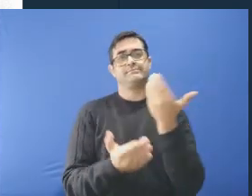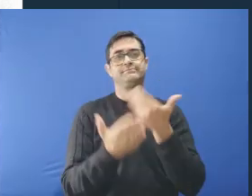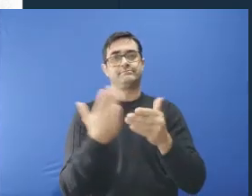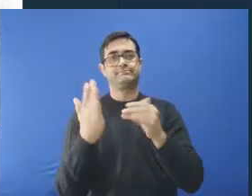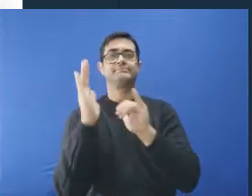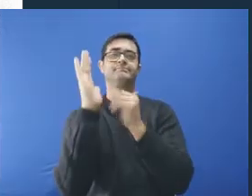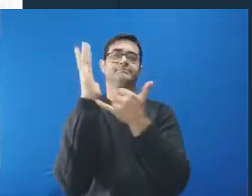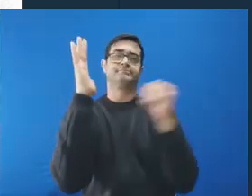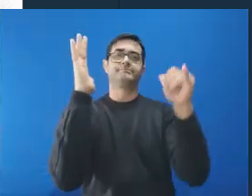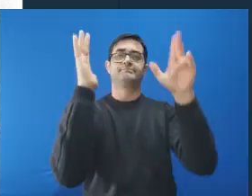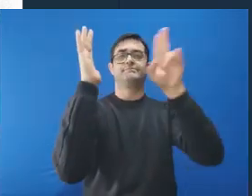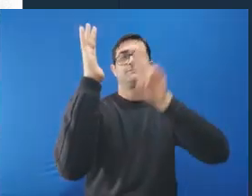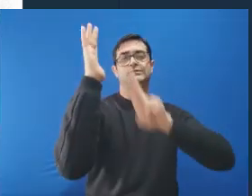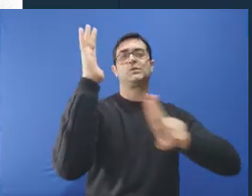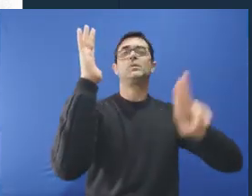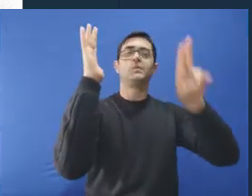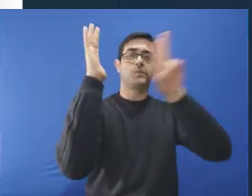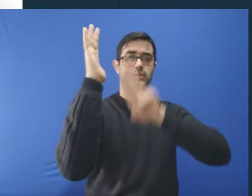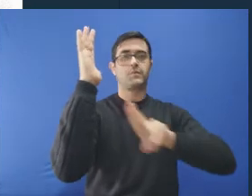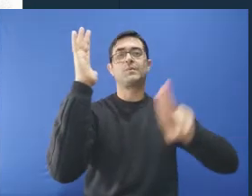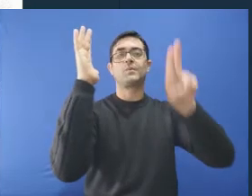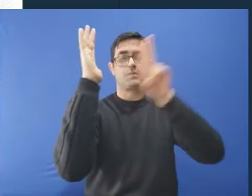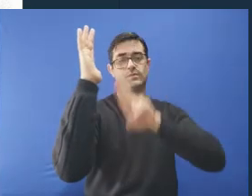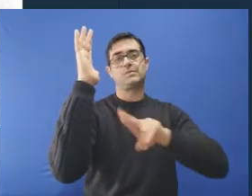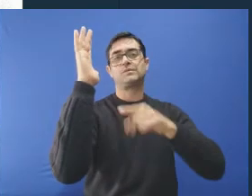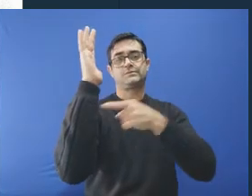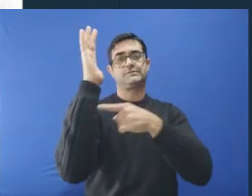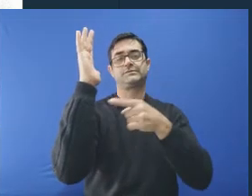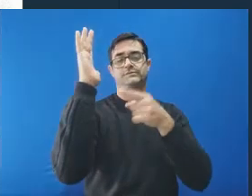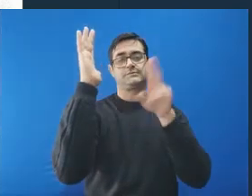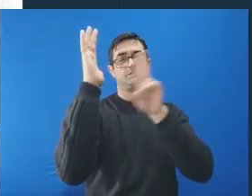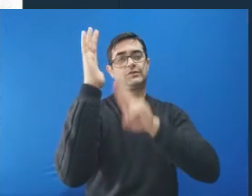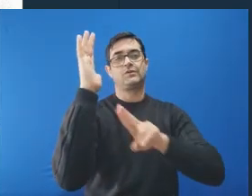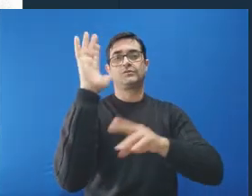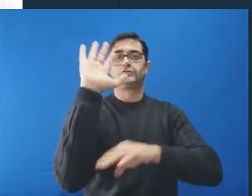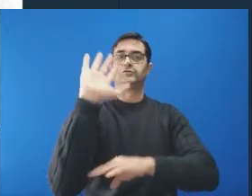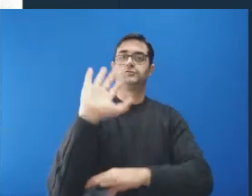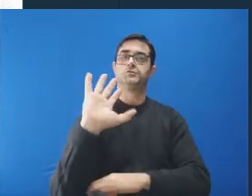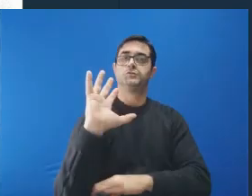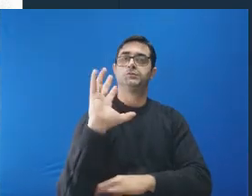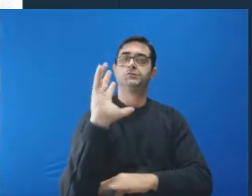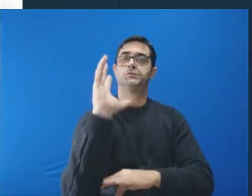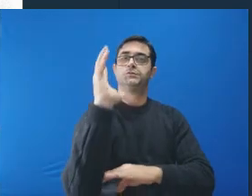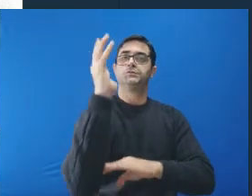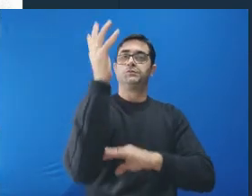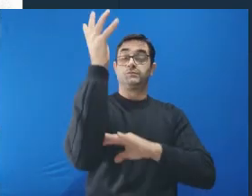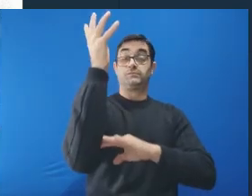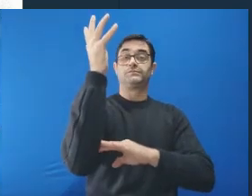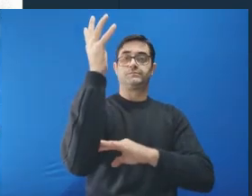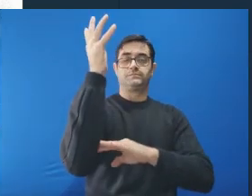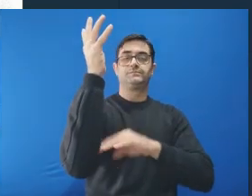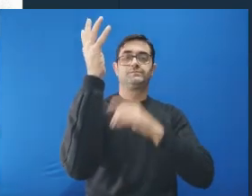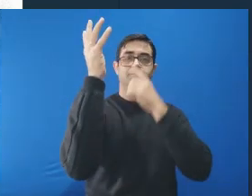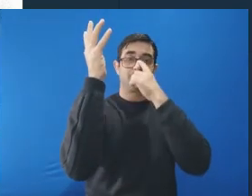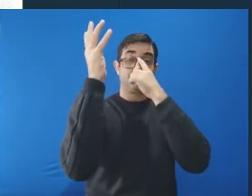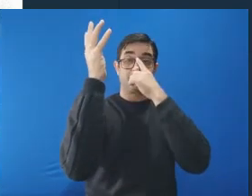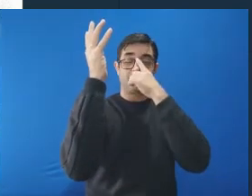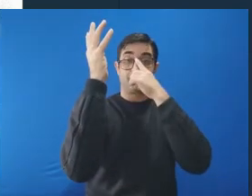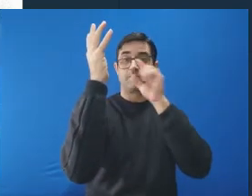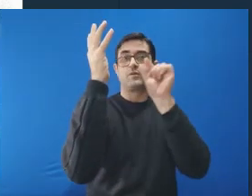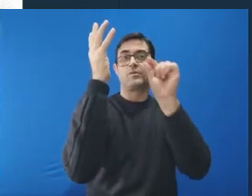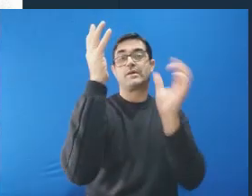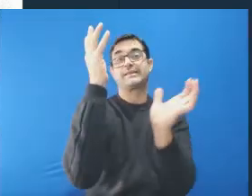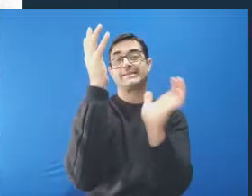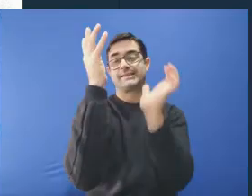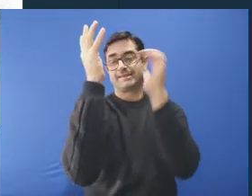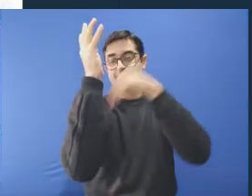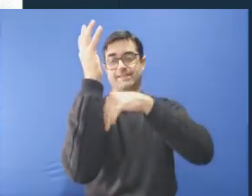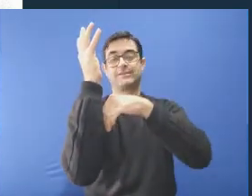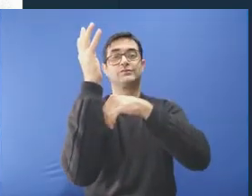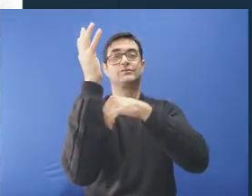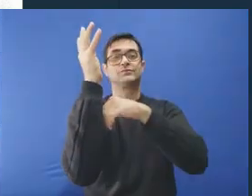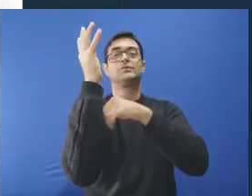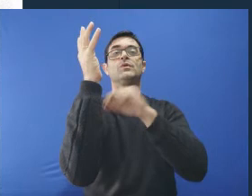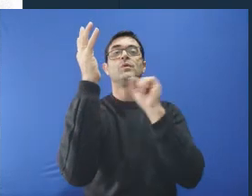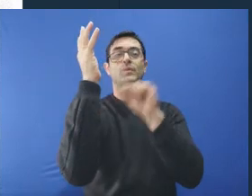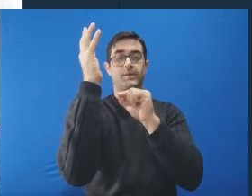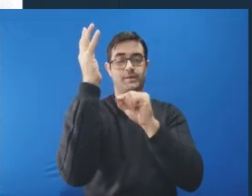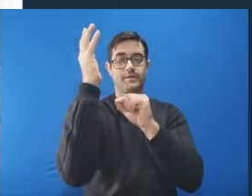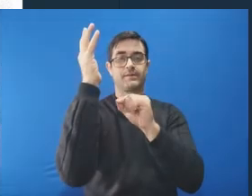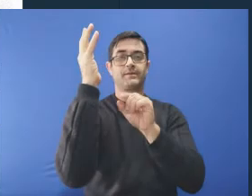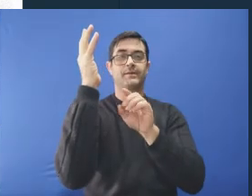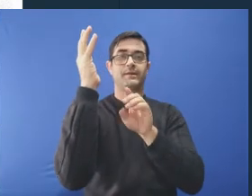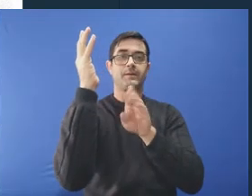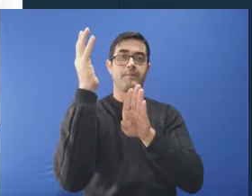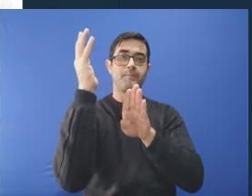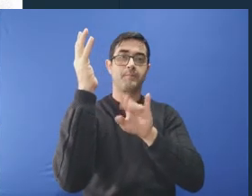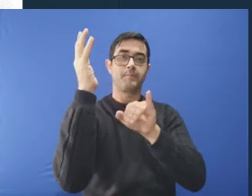uma parte dessa energia vira realmente biomassa. Essa biomassa é transferida para um herbívoro quando ele se alimenta.